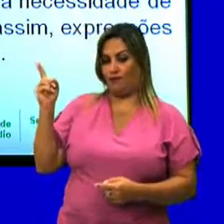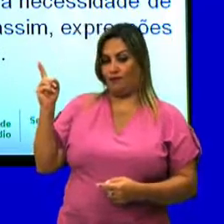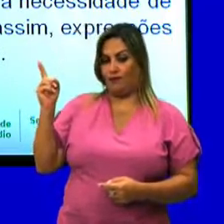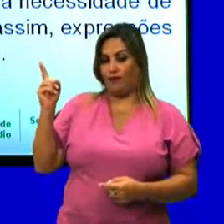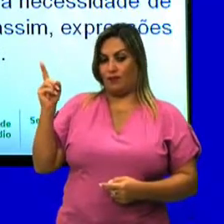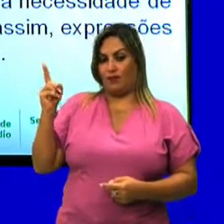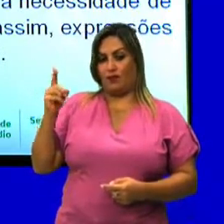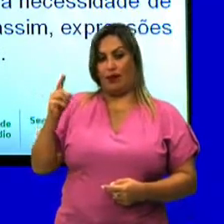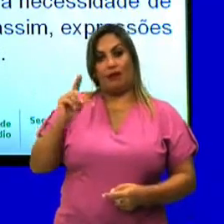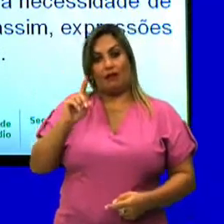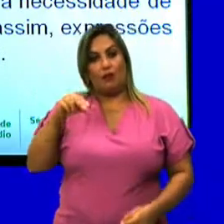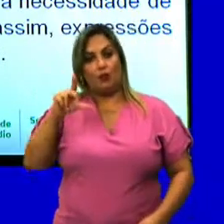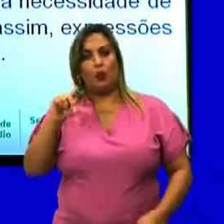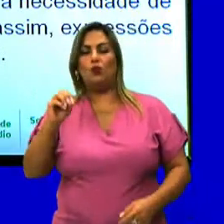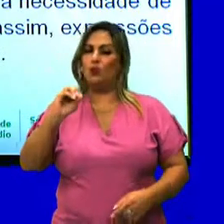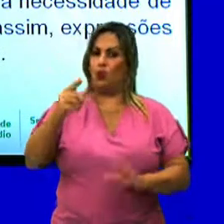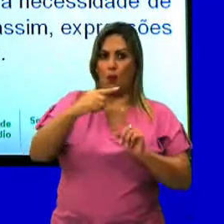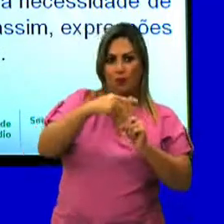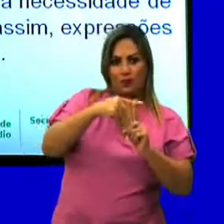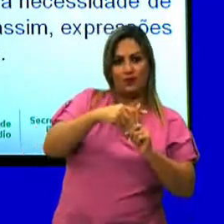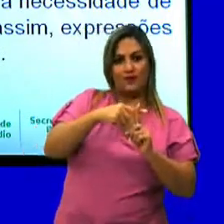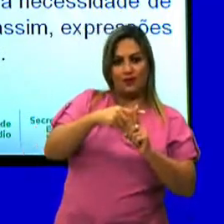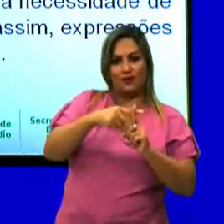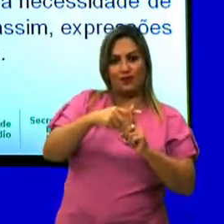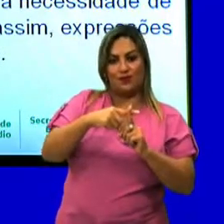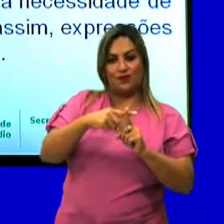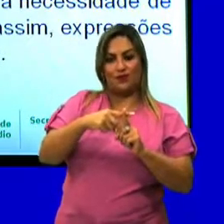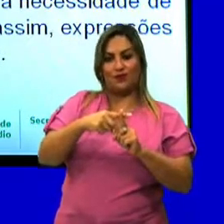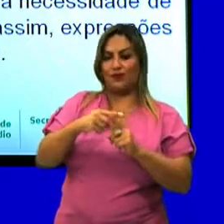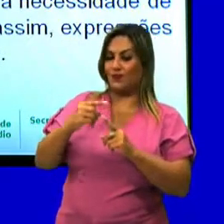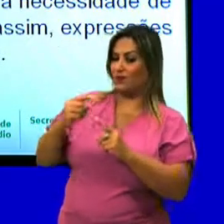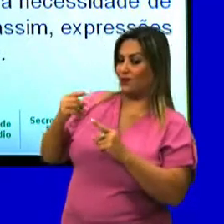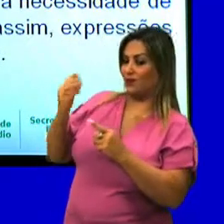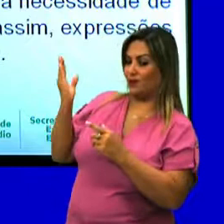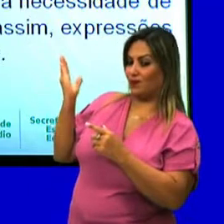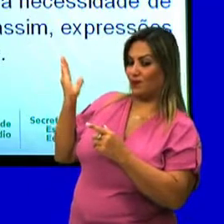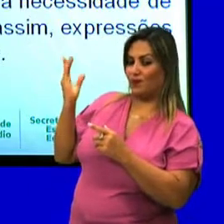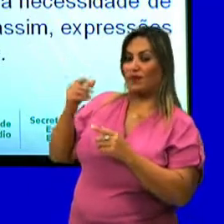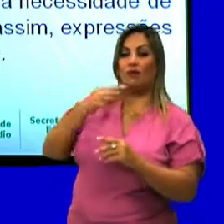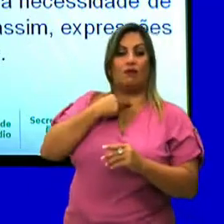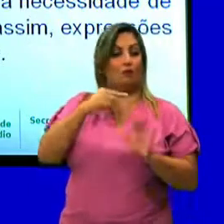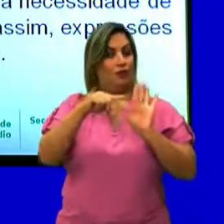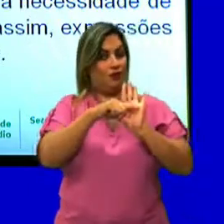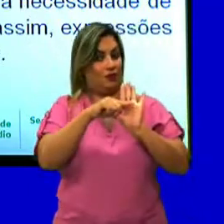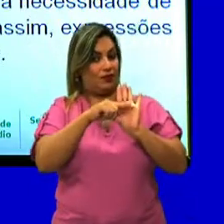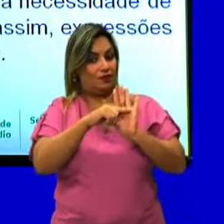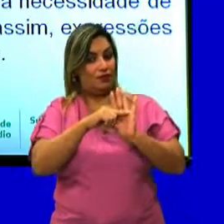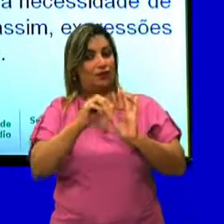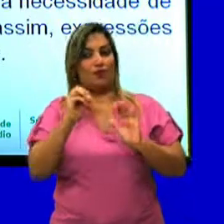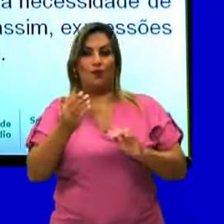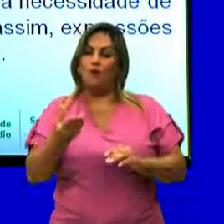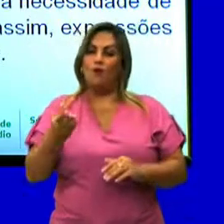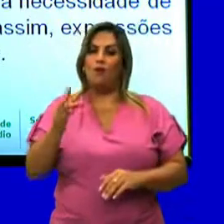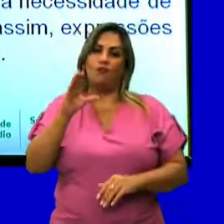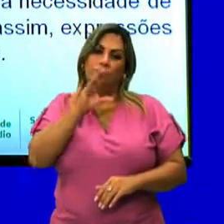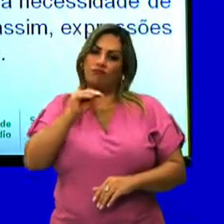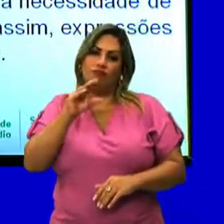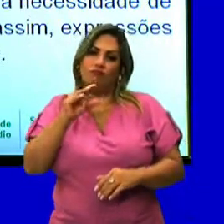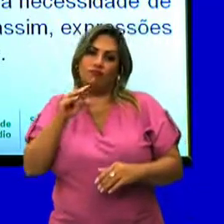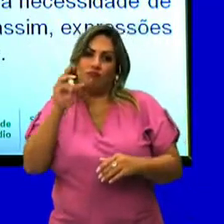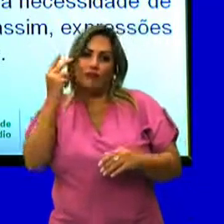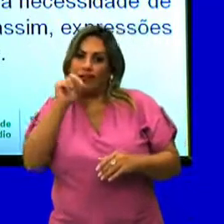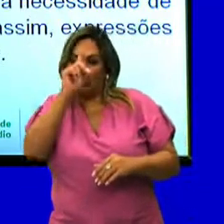inteiros não nulos ou positivos né então aqui ó tem que ser um pó o motivo ou falando